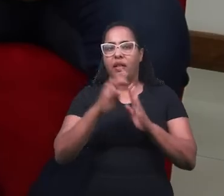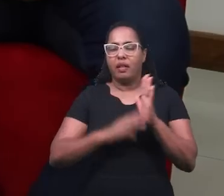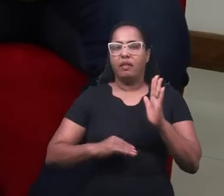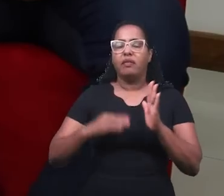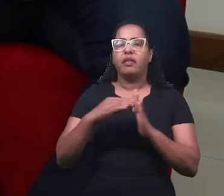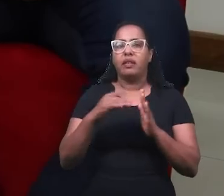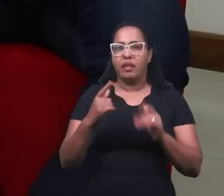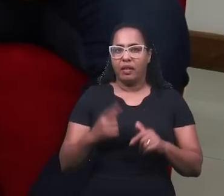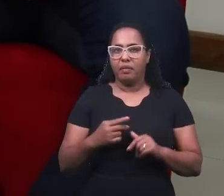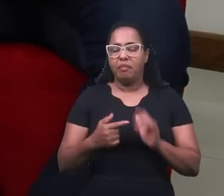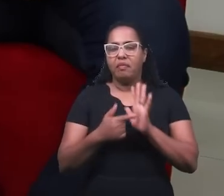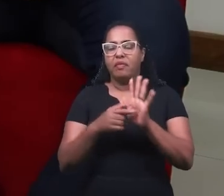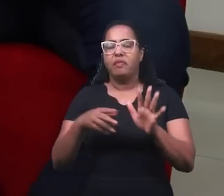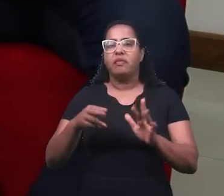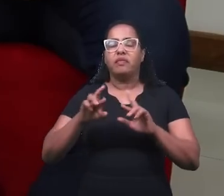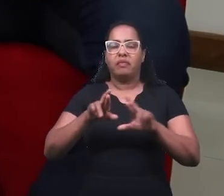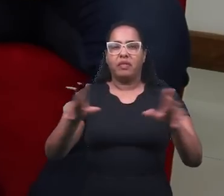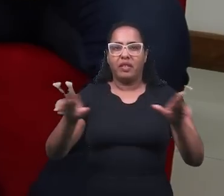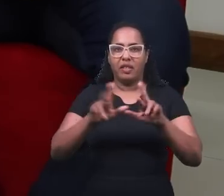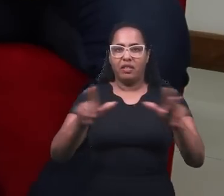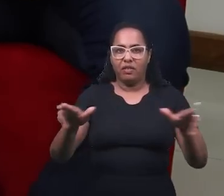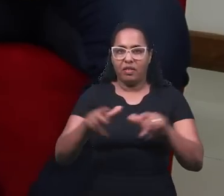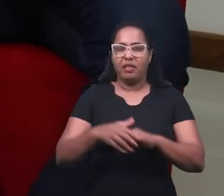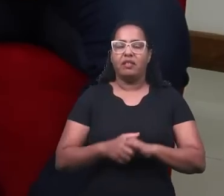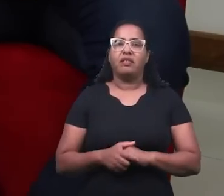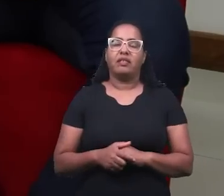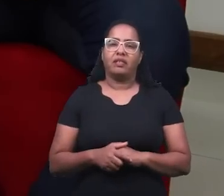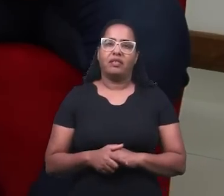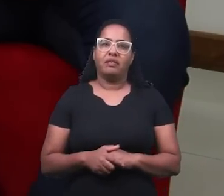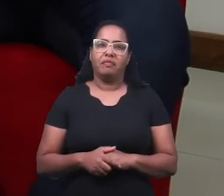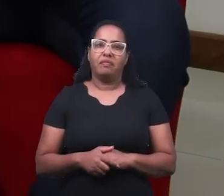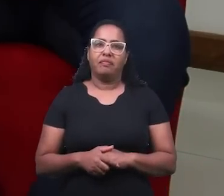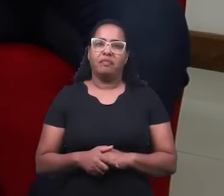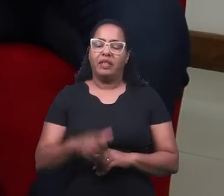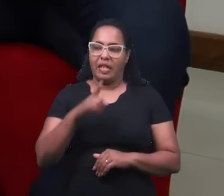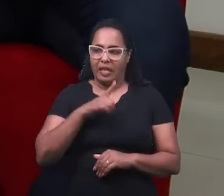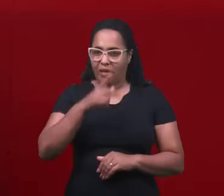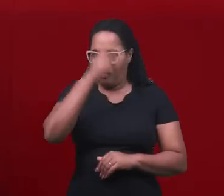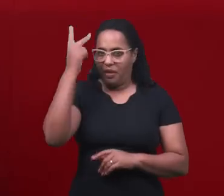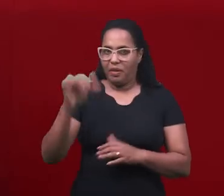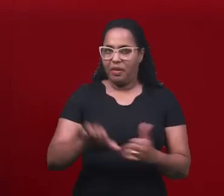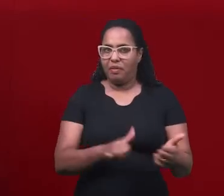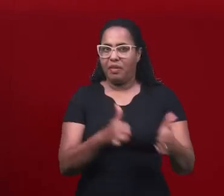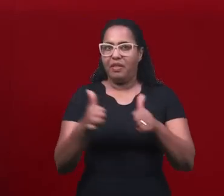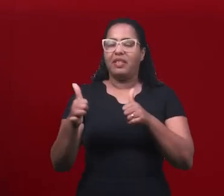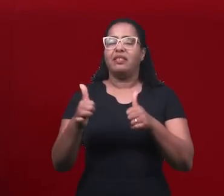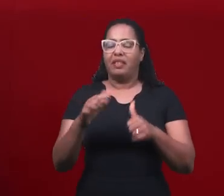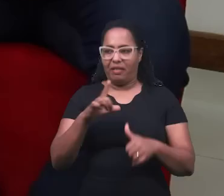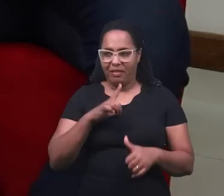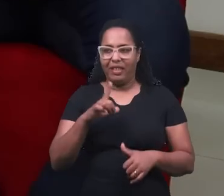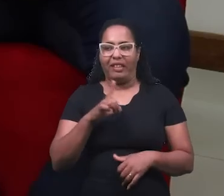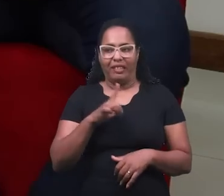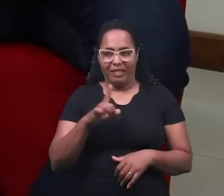que deram nome para batismo, está aguardando para se batizar, para descer as águas. Que coisa maravilhosa. Temos vidas definidas para o